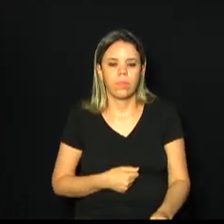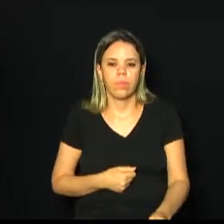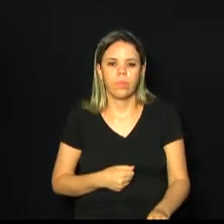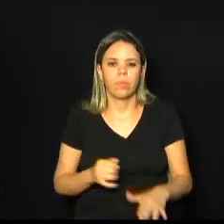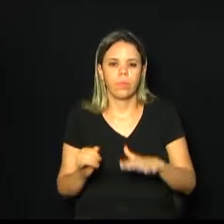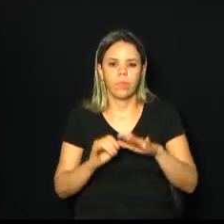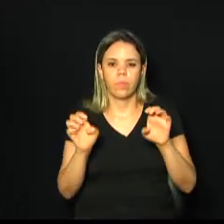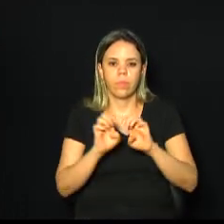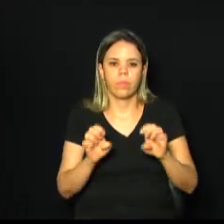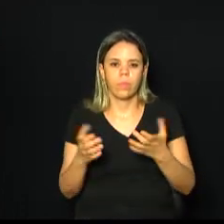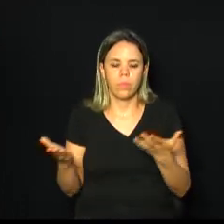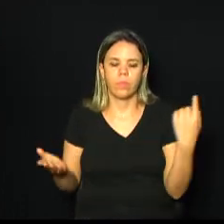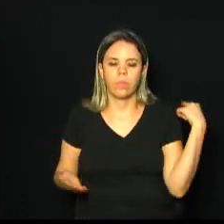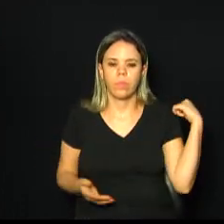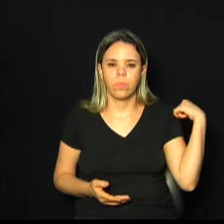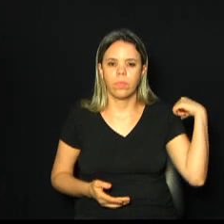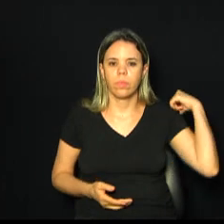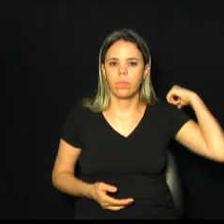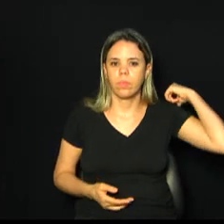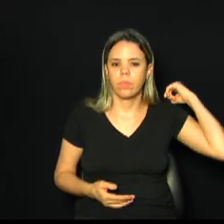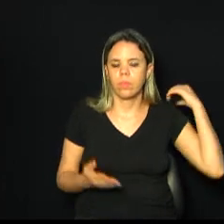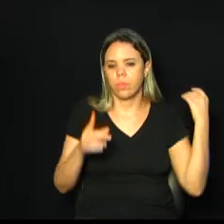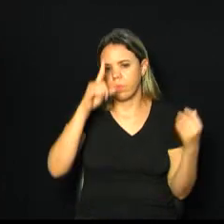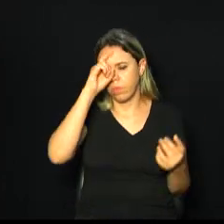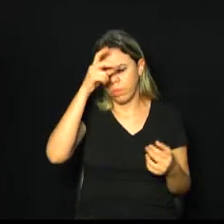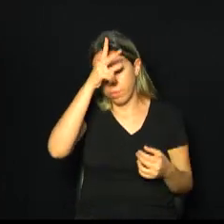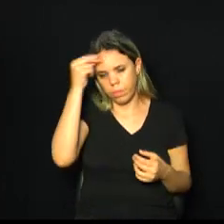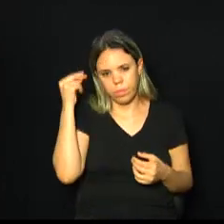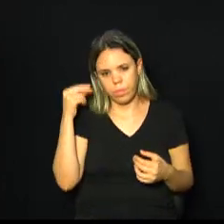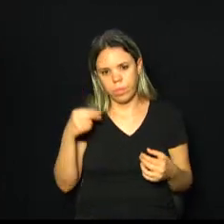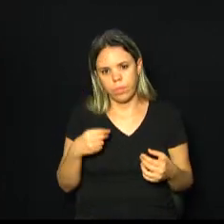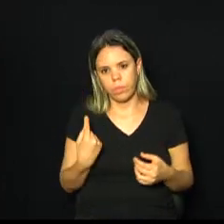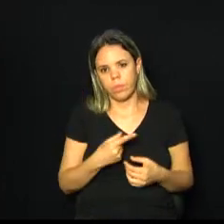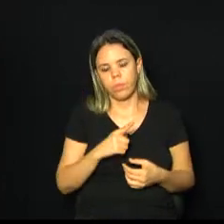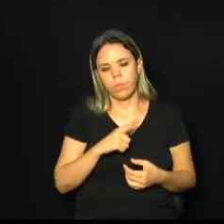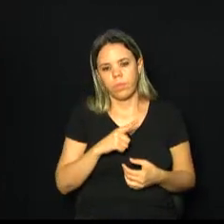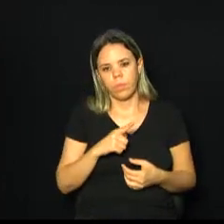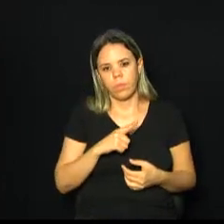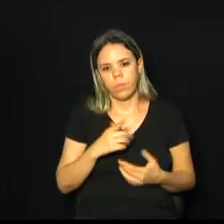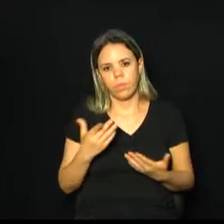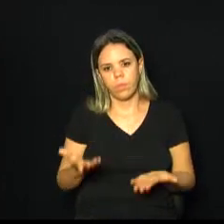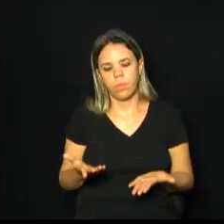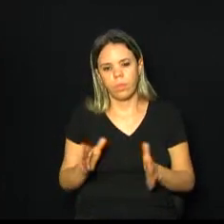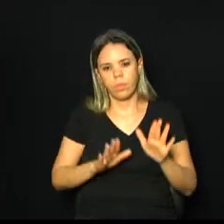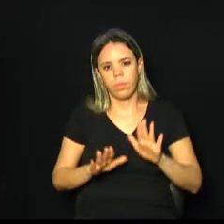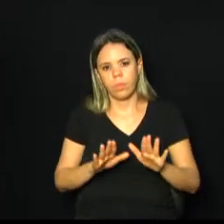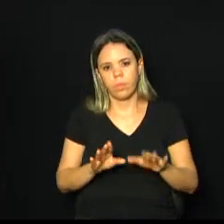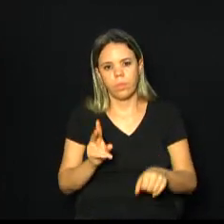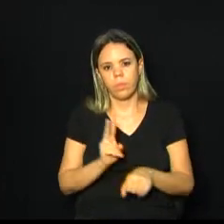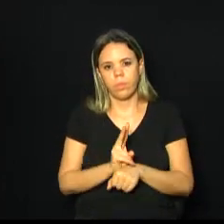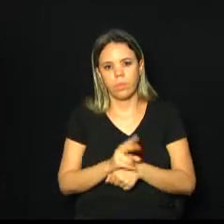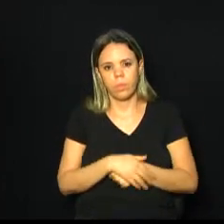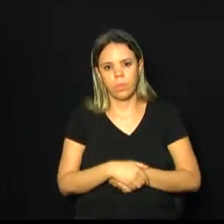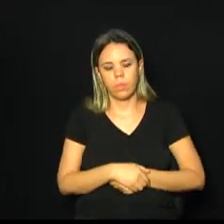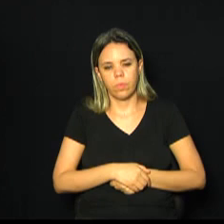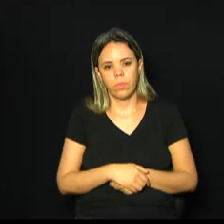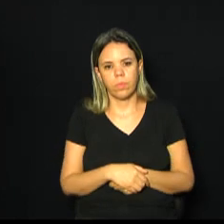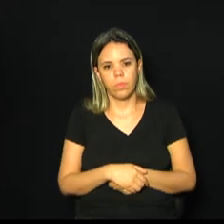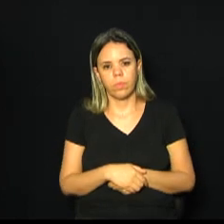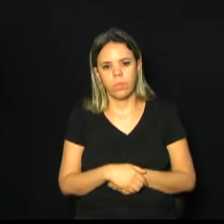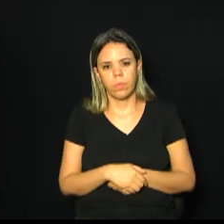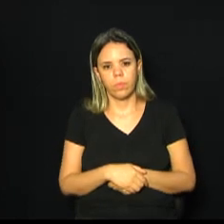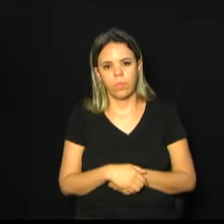estrutura para isso? Qual hospital público que nós temos que tem esses cuidados? Eles